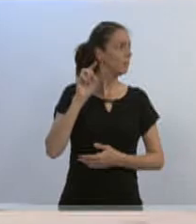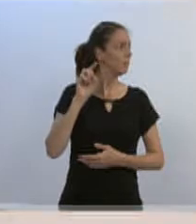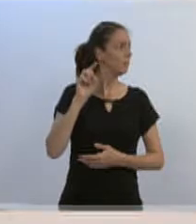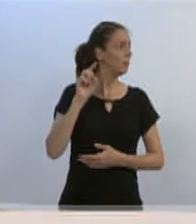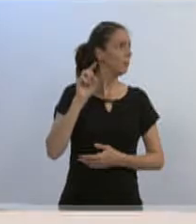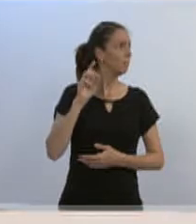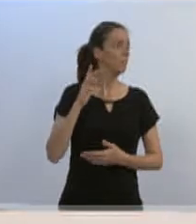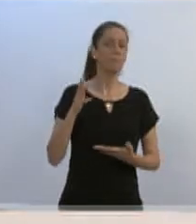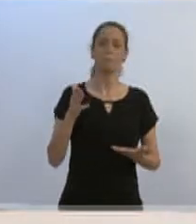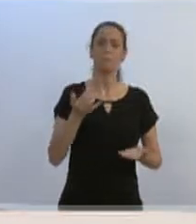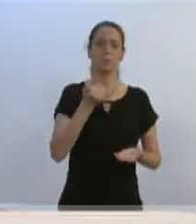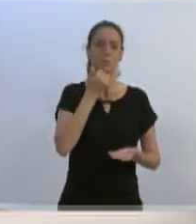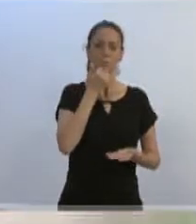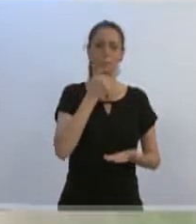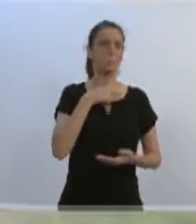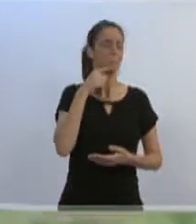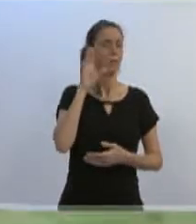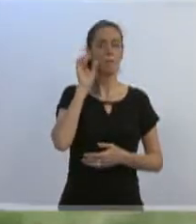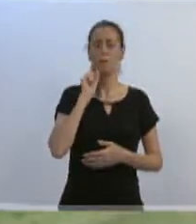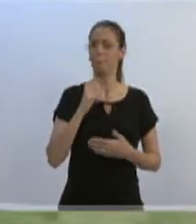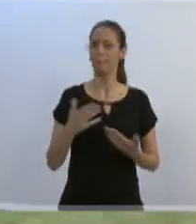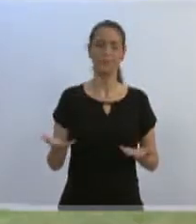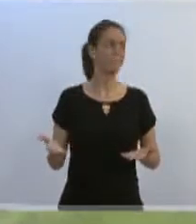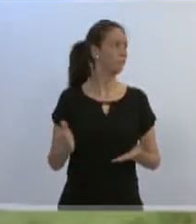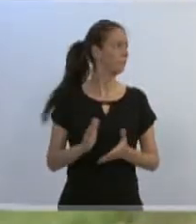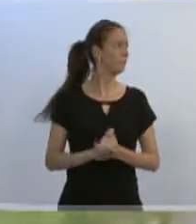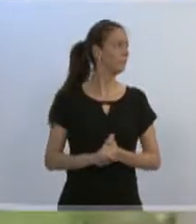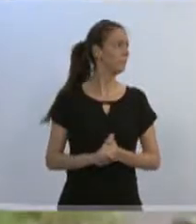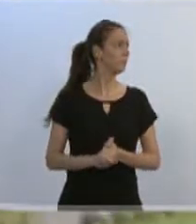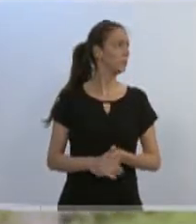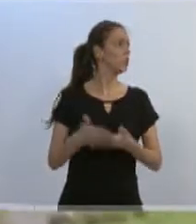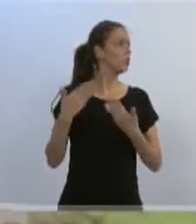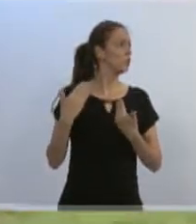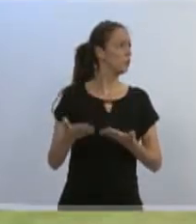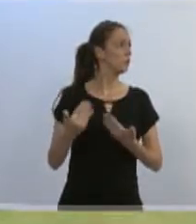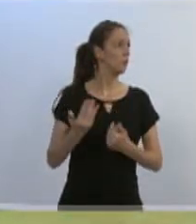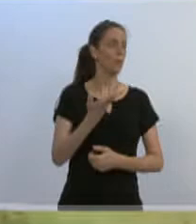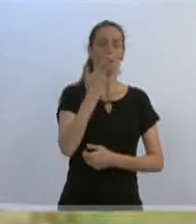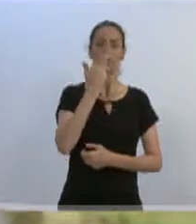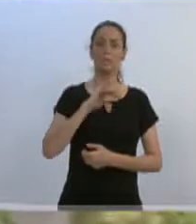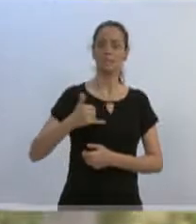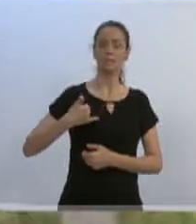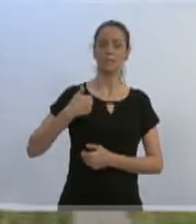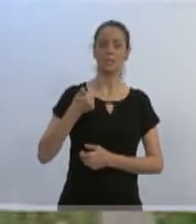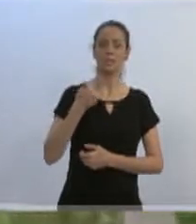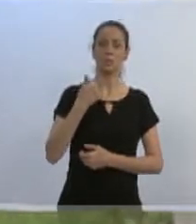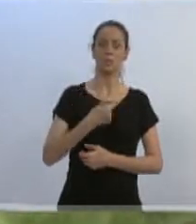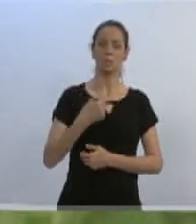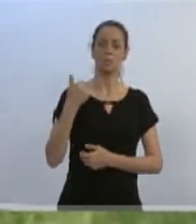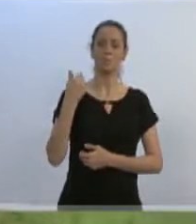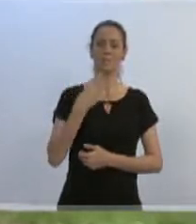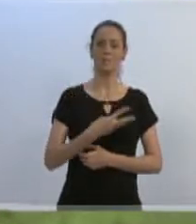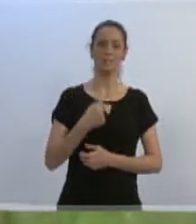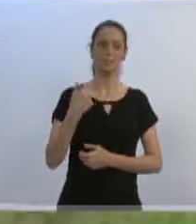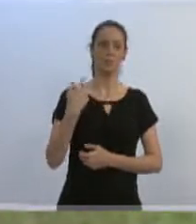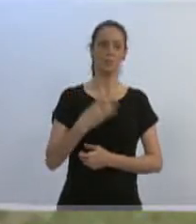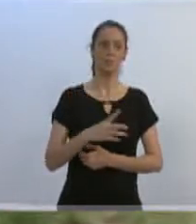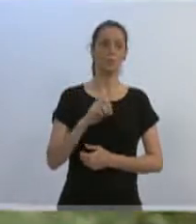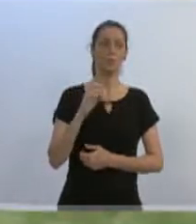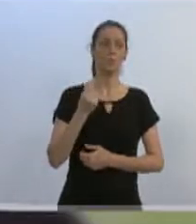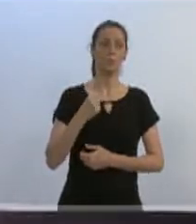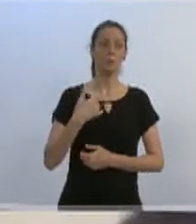senhor jalili ó todos jovens e crianças 12 13 14 15 18 anos